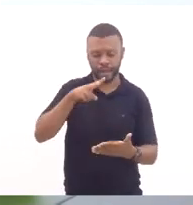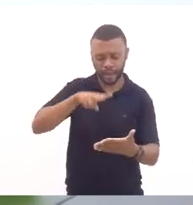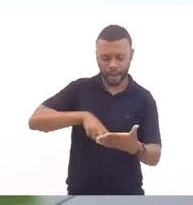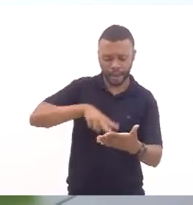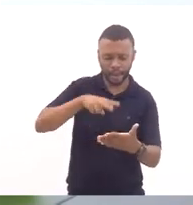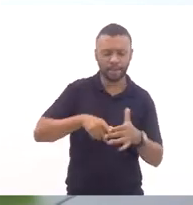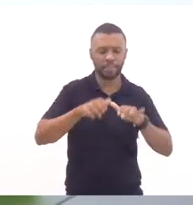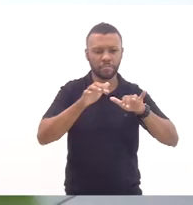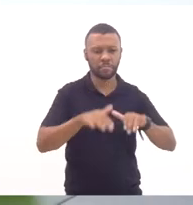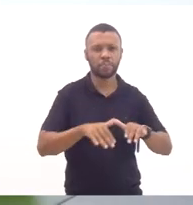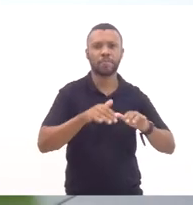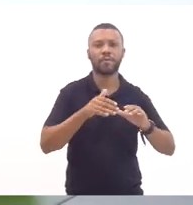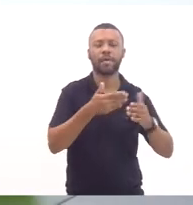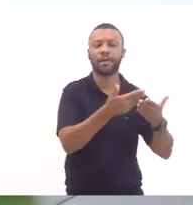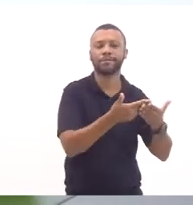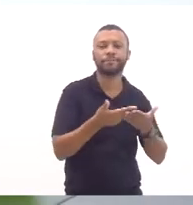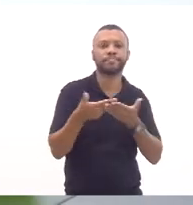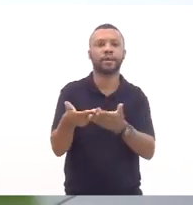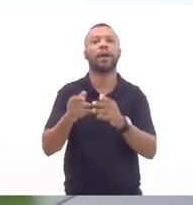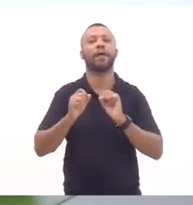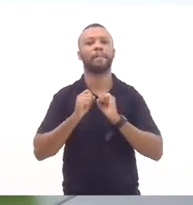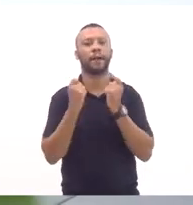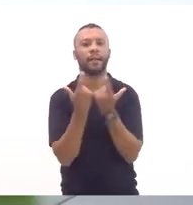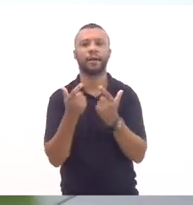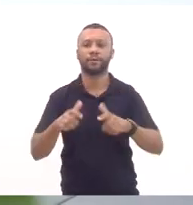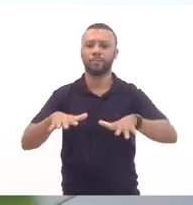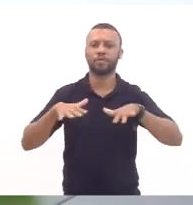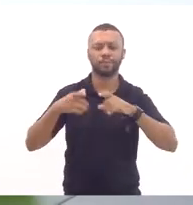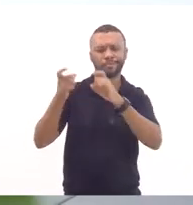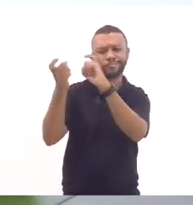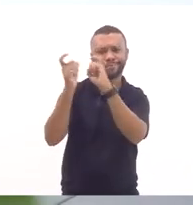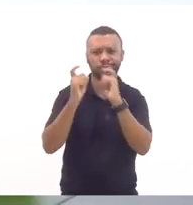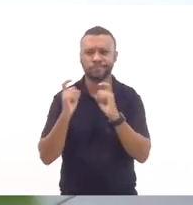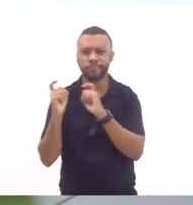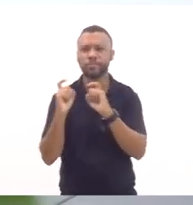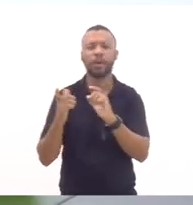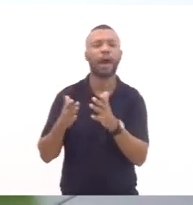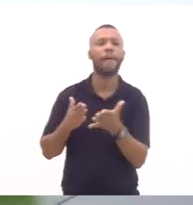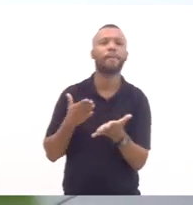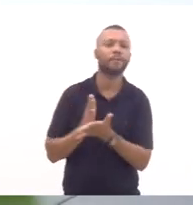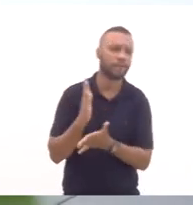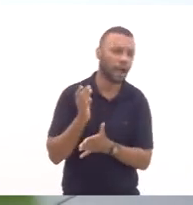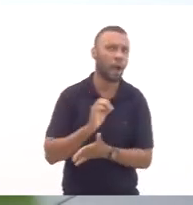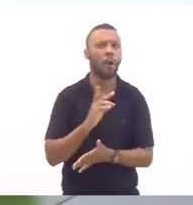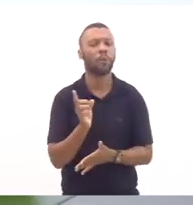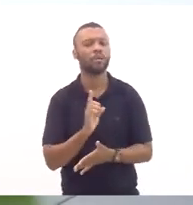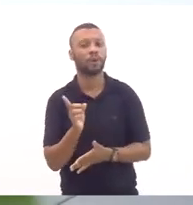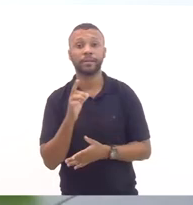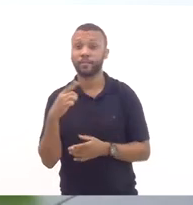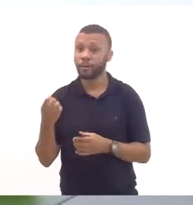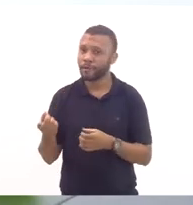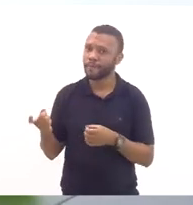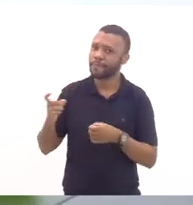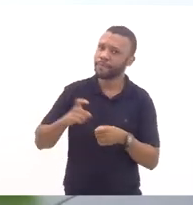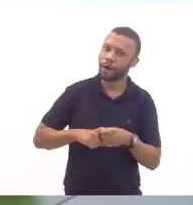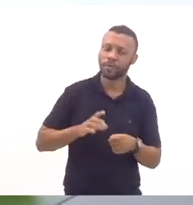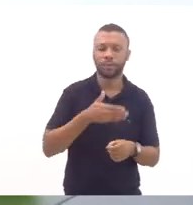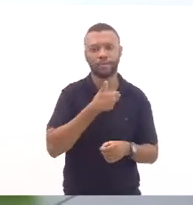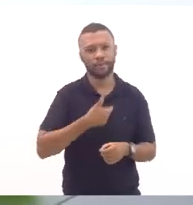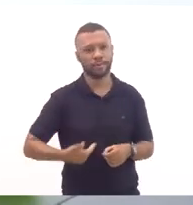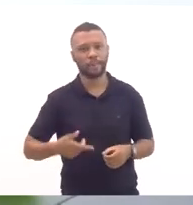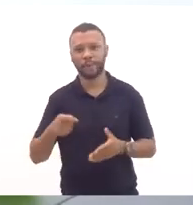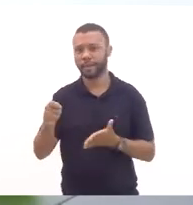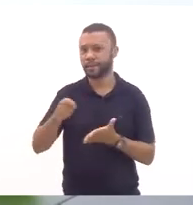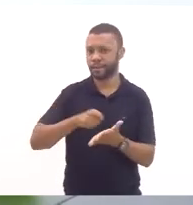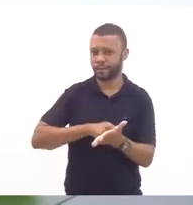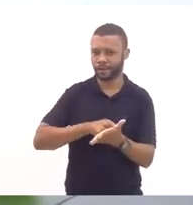para o parlamento. O parlamento vai aprovar ou não o que está lá. Isso. E depois volta para o governador para ele sancionar. Aonde